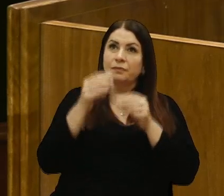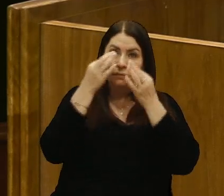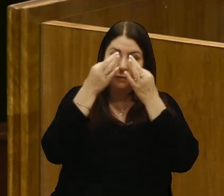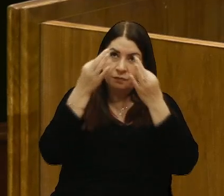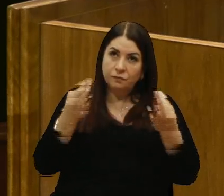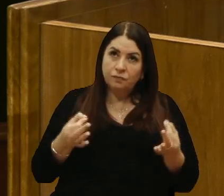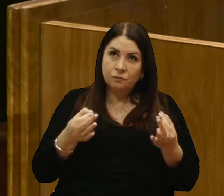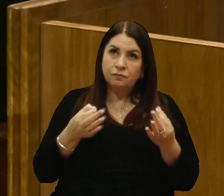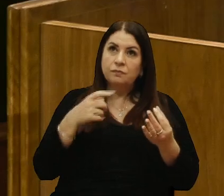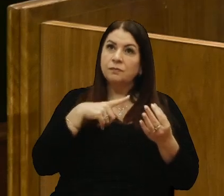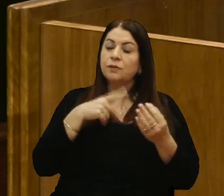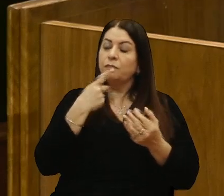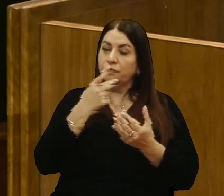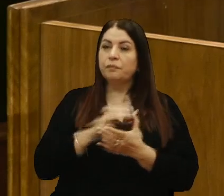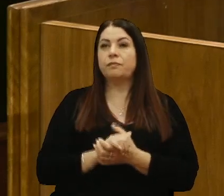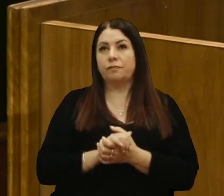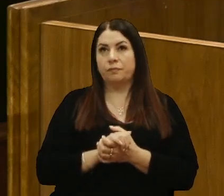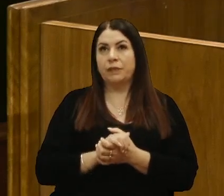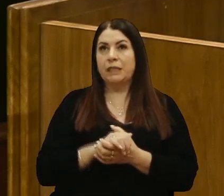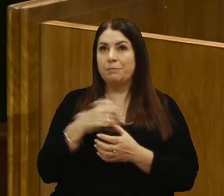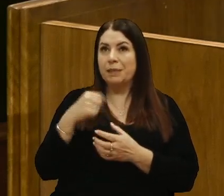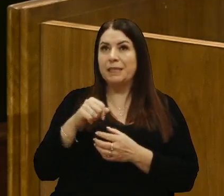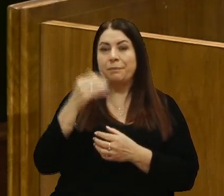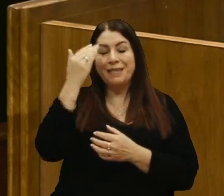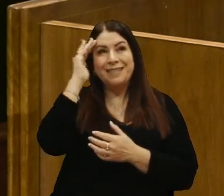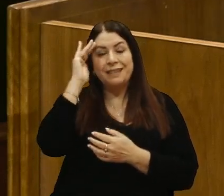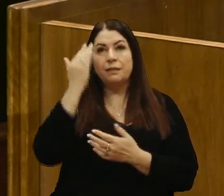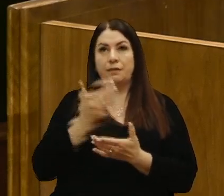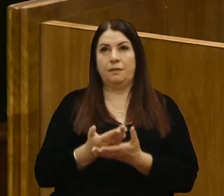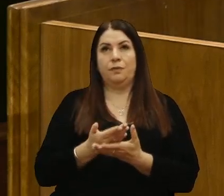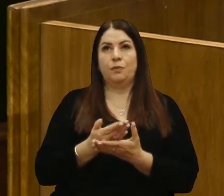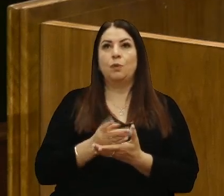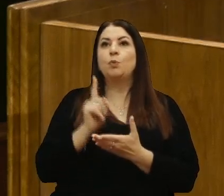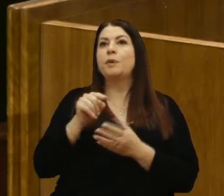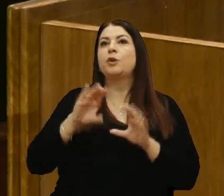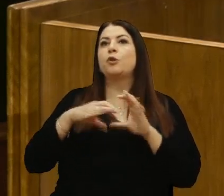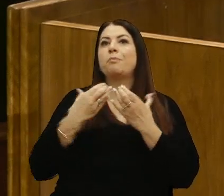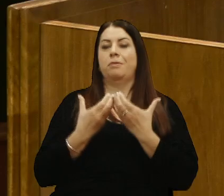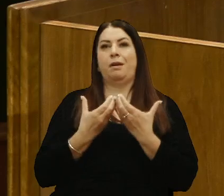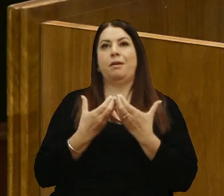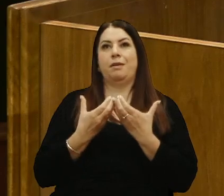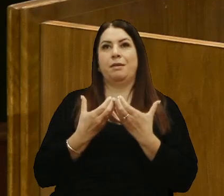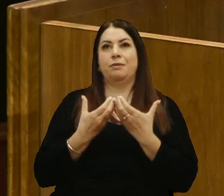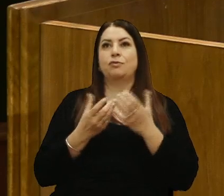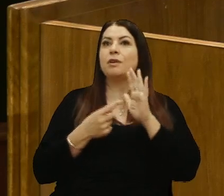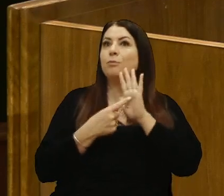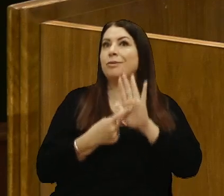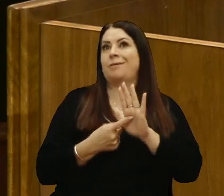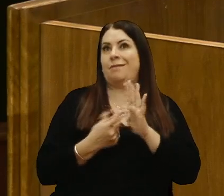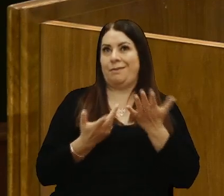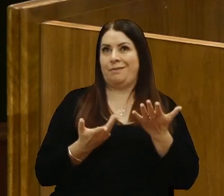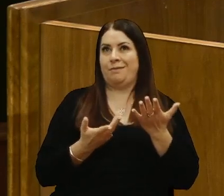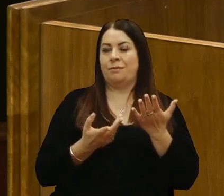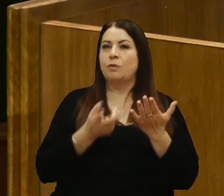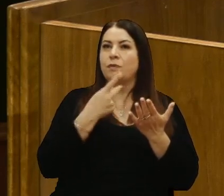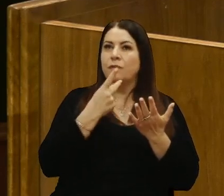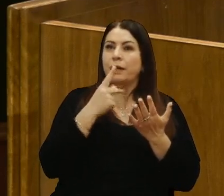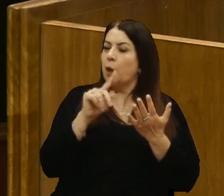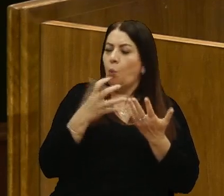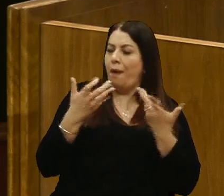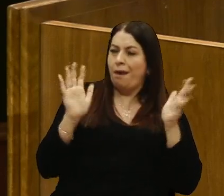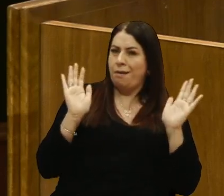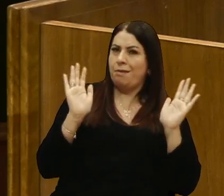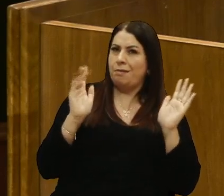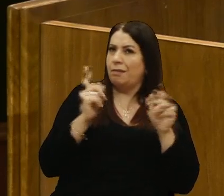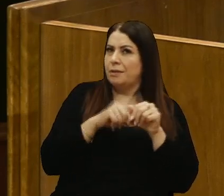atenção no que estão nos dizendo. Nós precisamos entender o que a comunidade quer nos mostrar quando ela diz que não quer que,